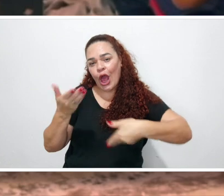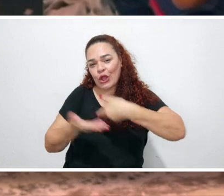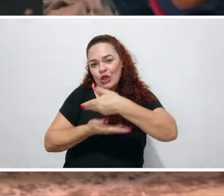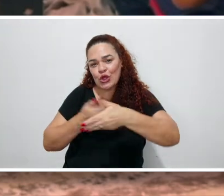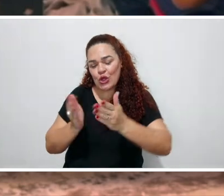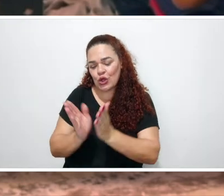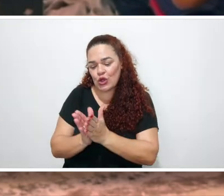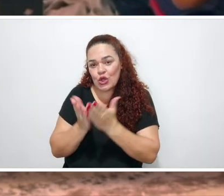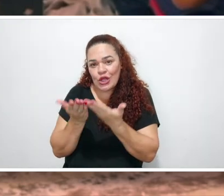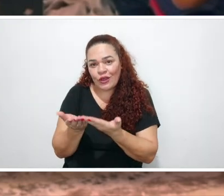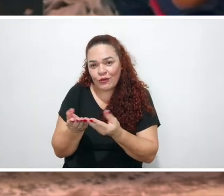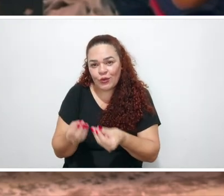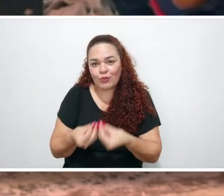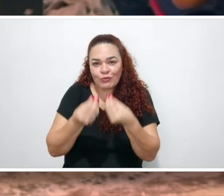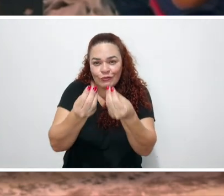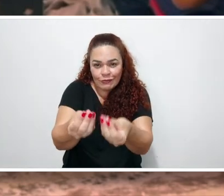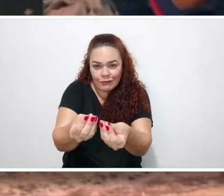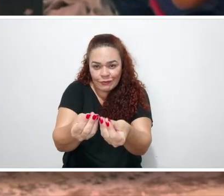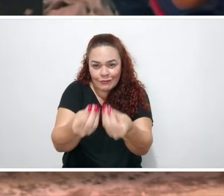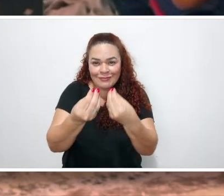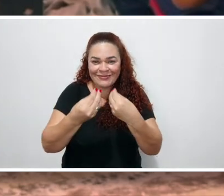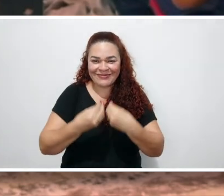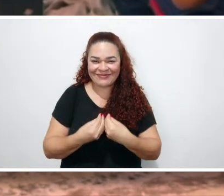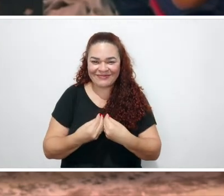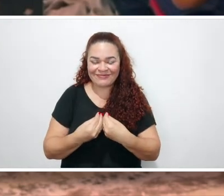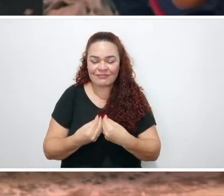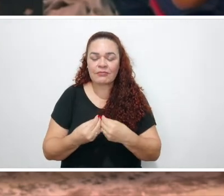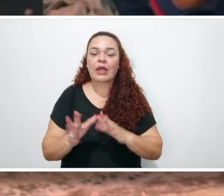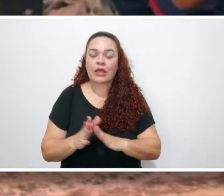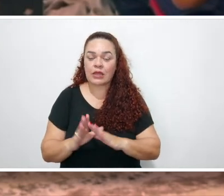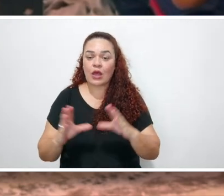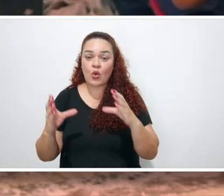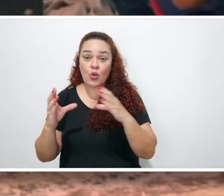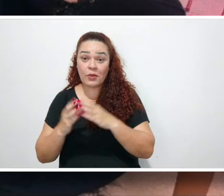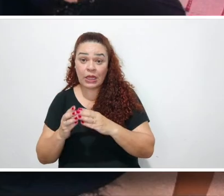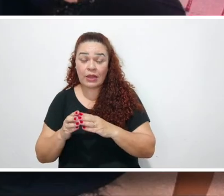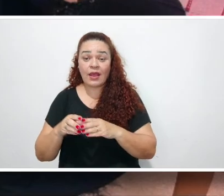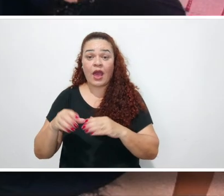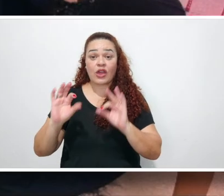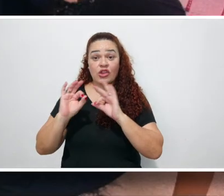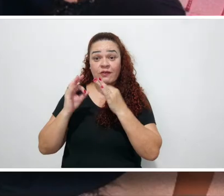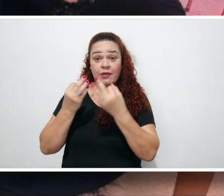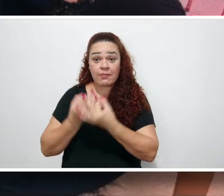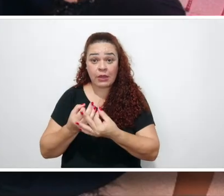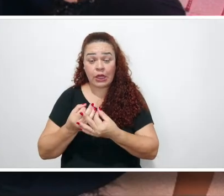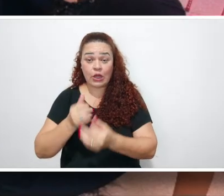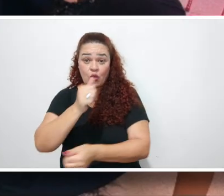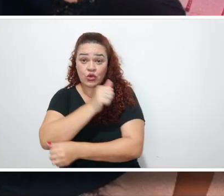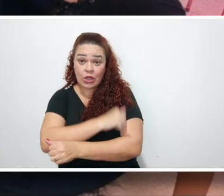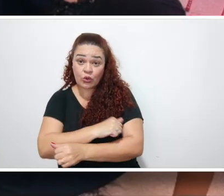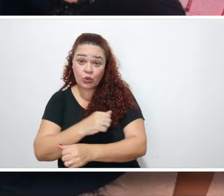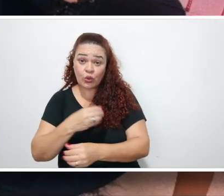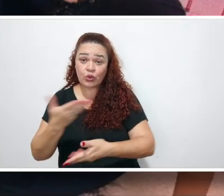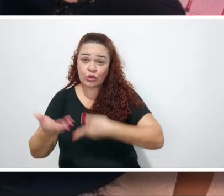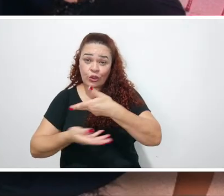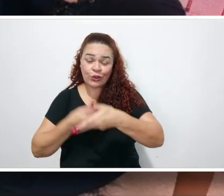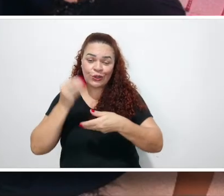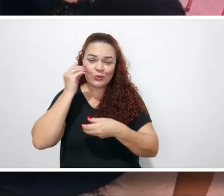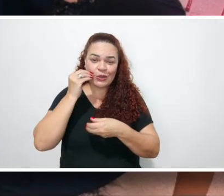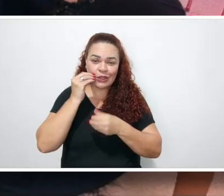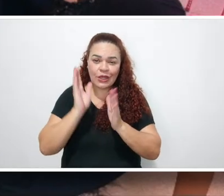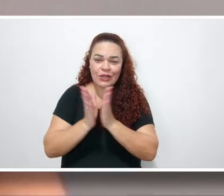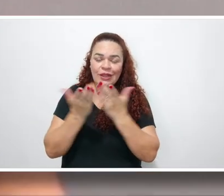escambo literário, troca de livros. Um dia onde as crianças e os pais, a comunidade, vão trocar livros e